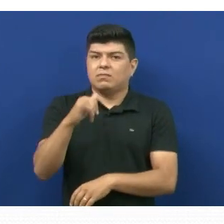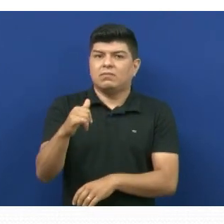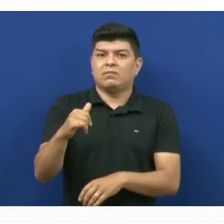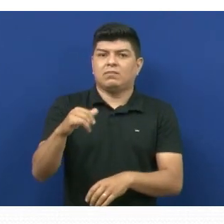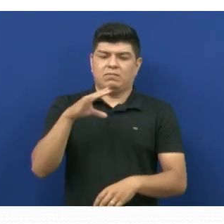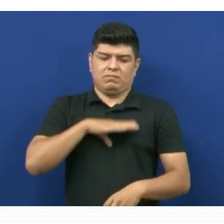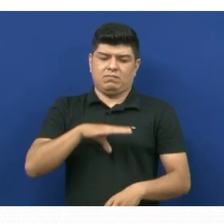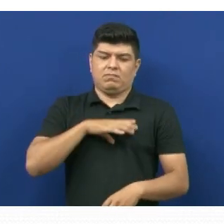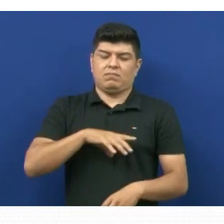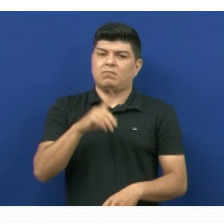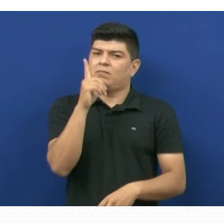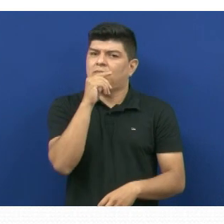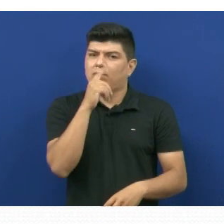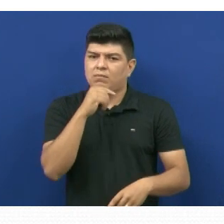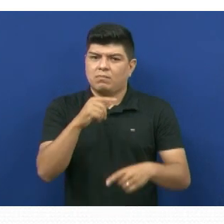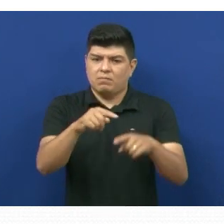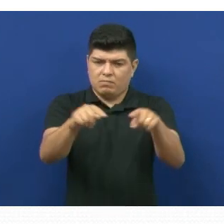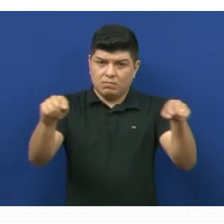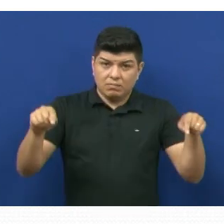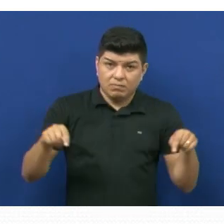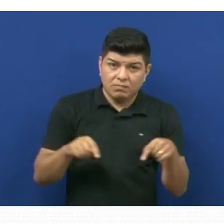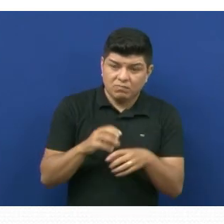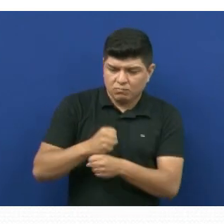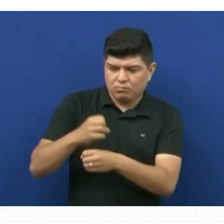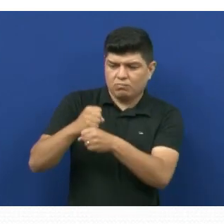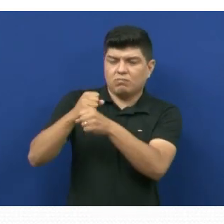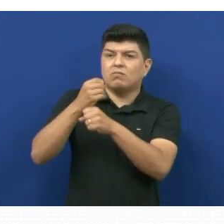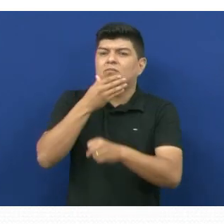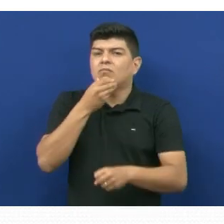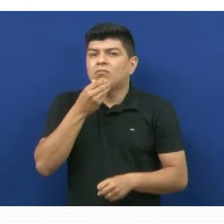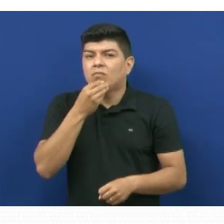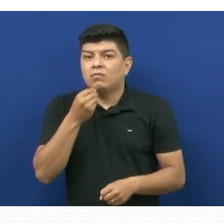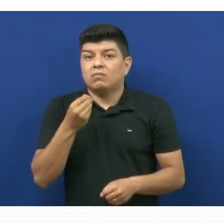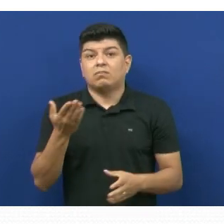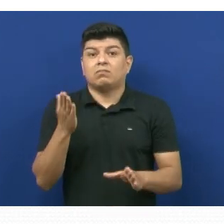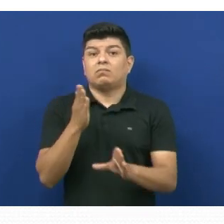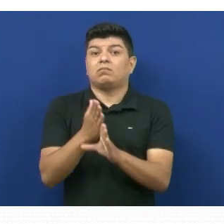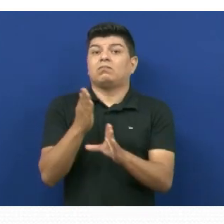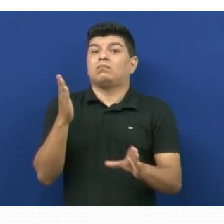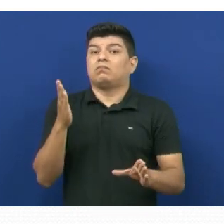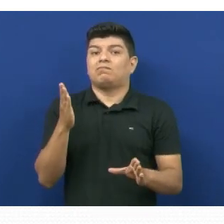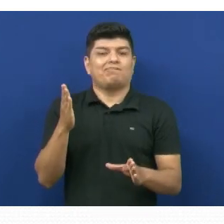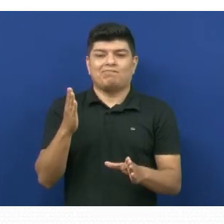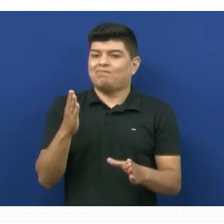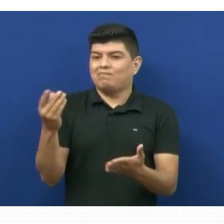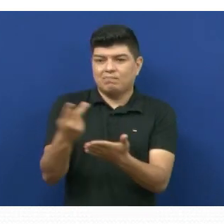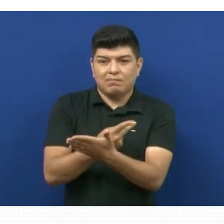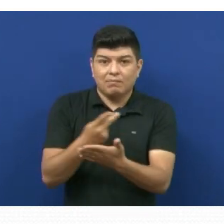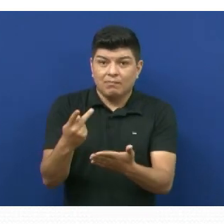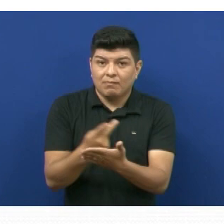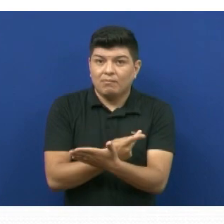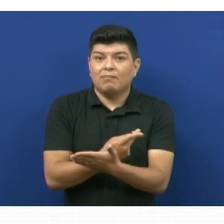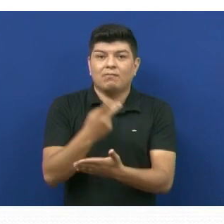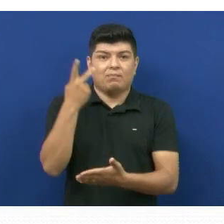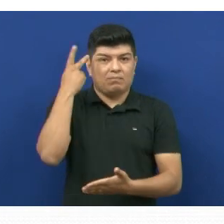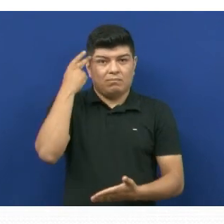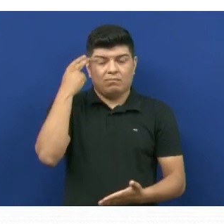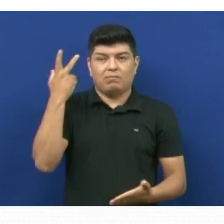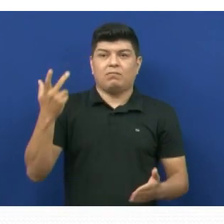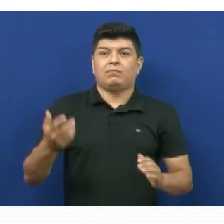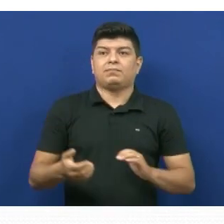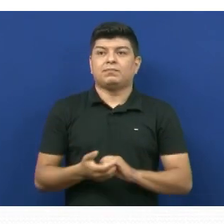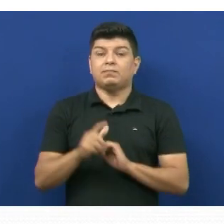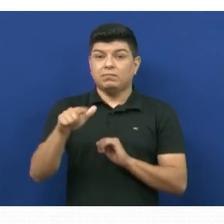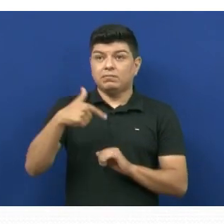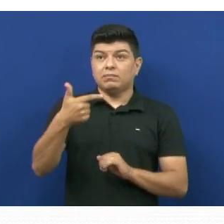a cidade e a hidrelétrica é uma construção humana, portanto, estão fora da questão de paisagem natural.